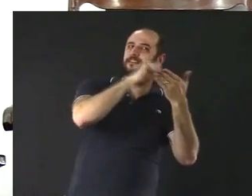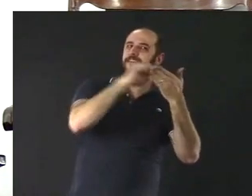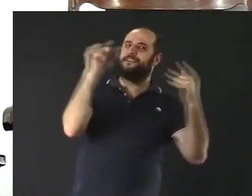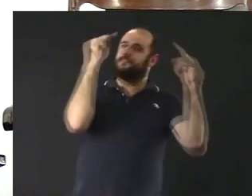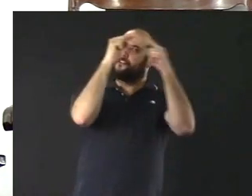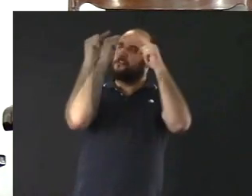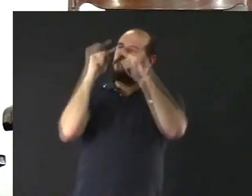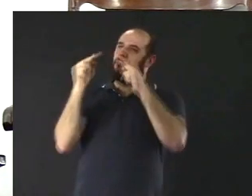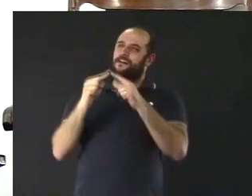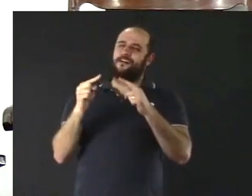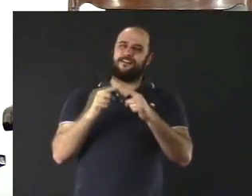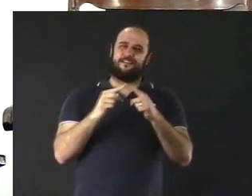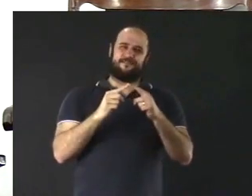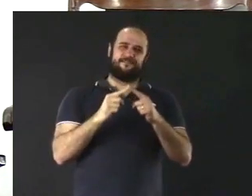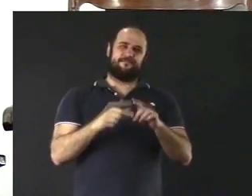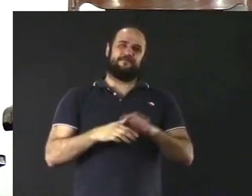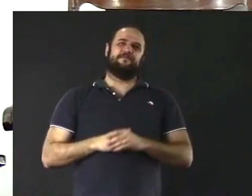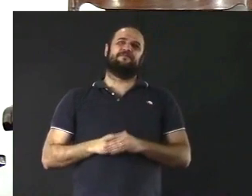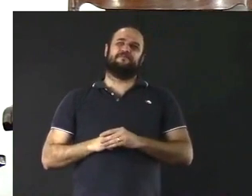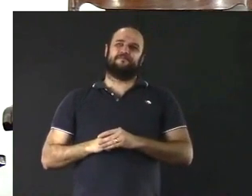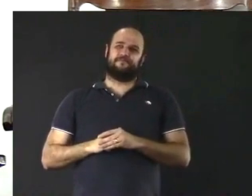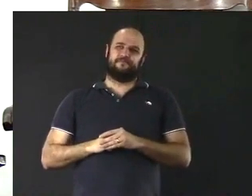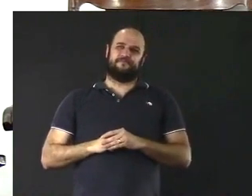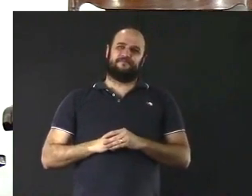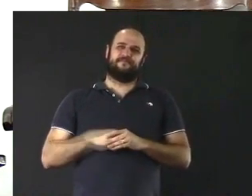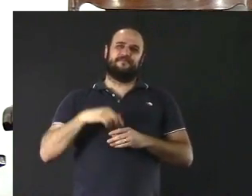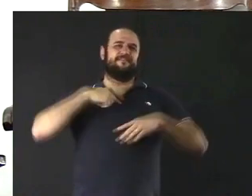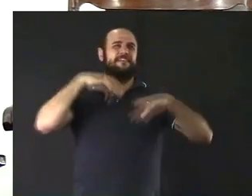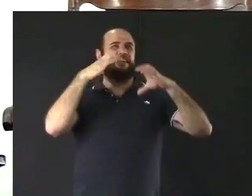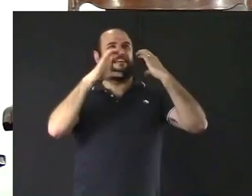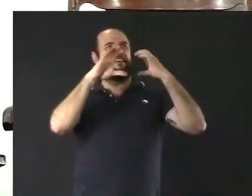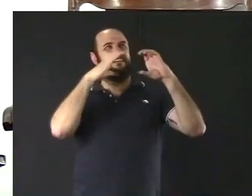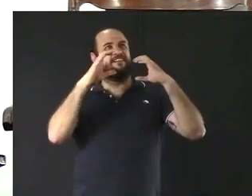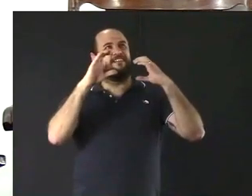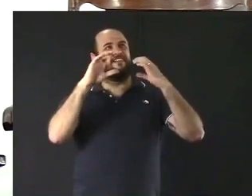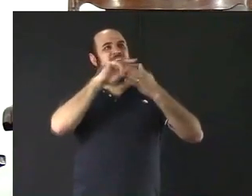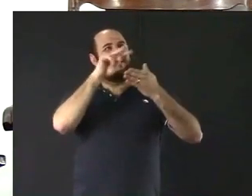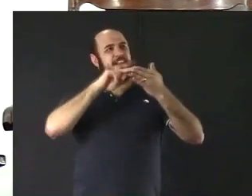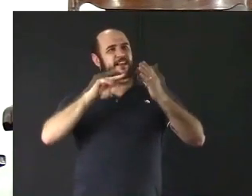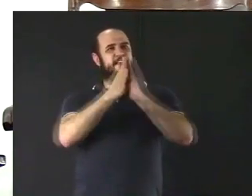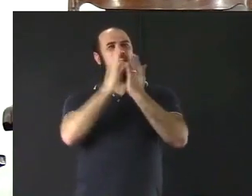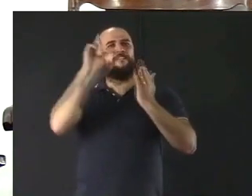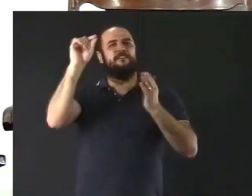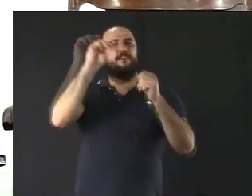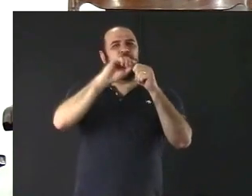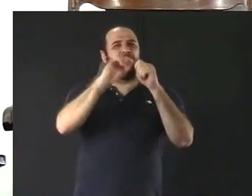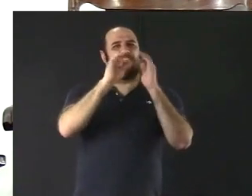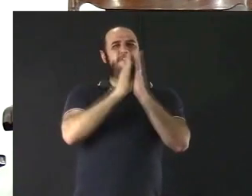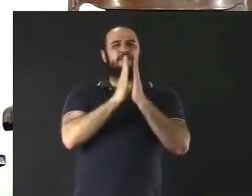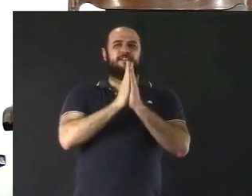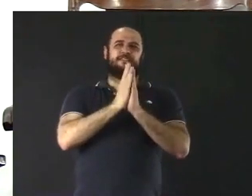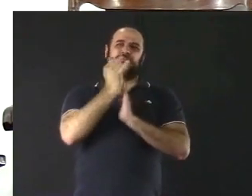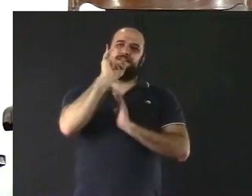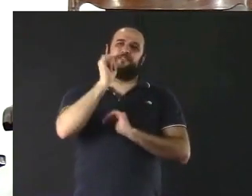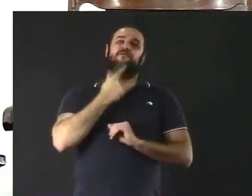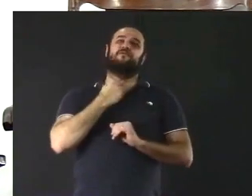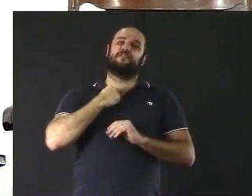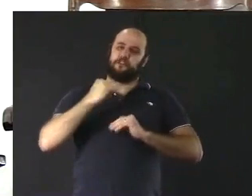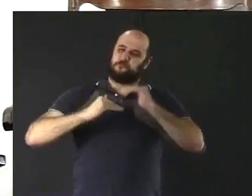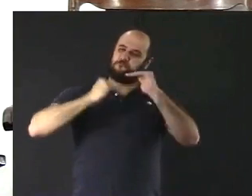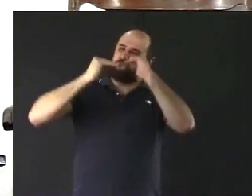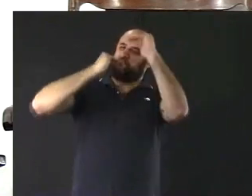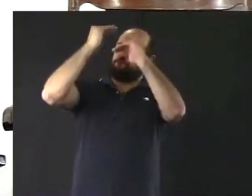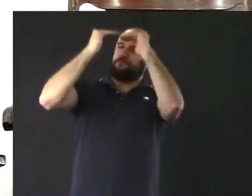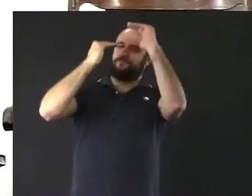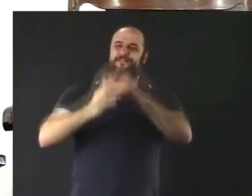para os meus pés e a tua palavra luz para o caminho. Poder cantar: leia a Bíblia e faça oração, se quiser crescer.